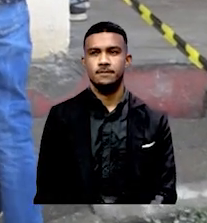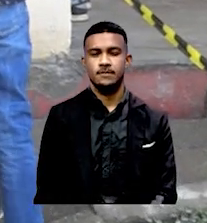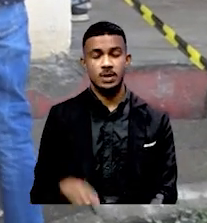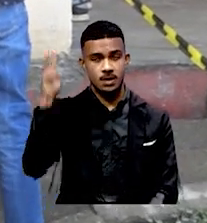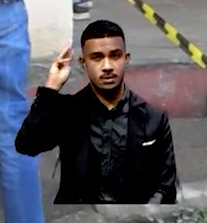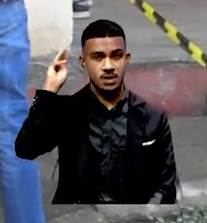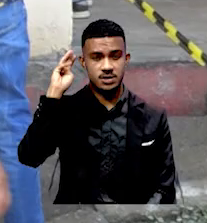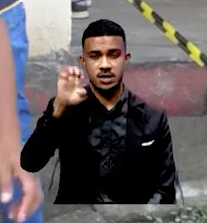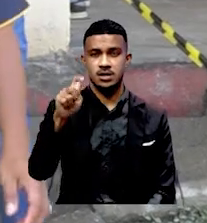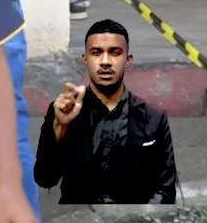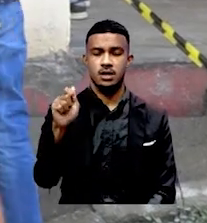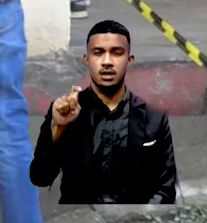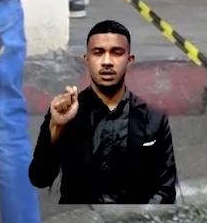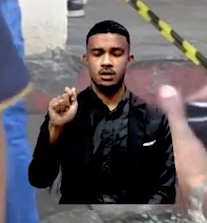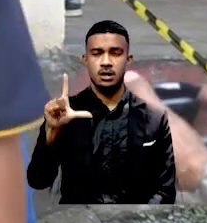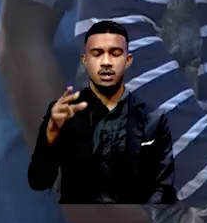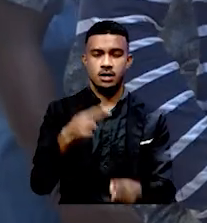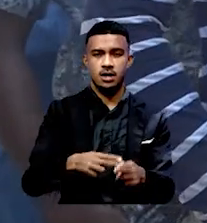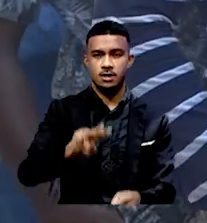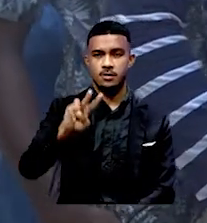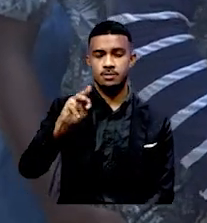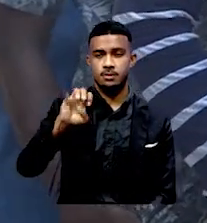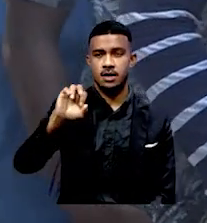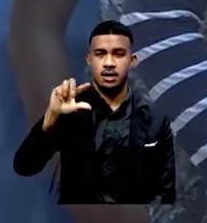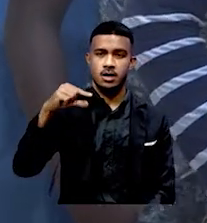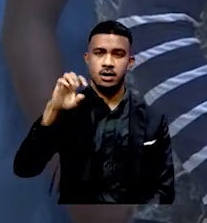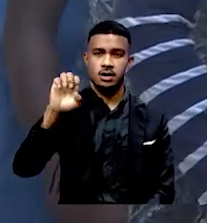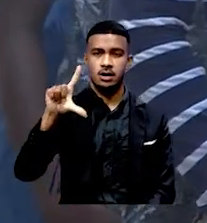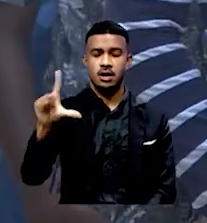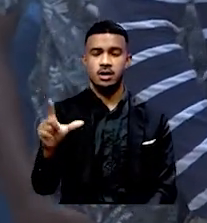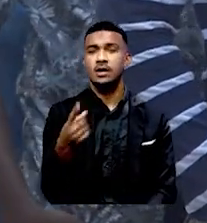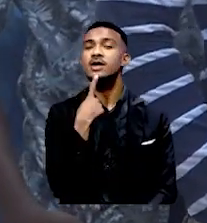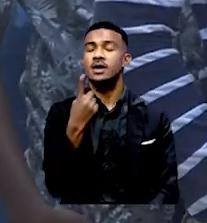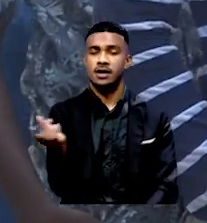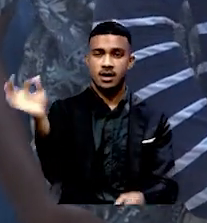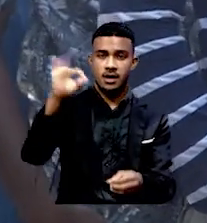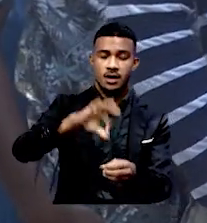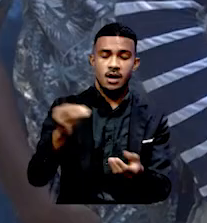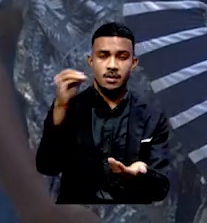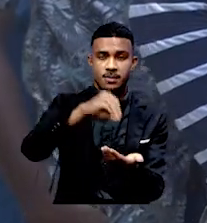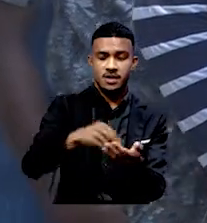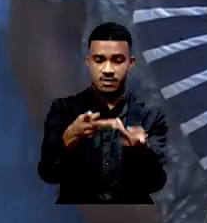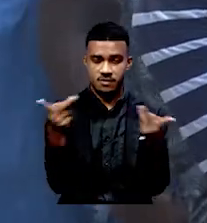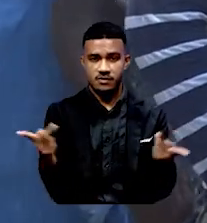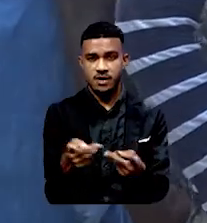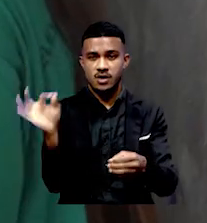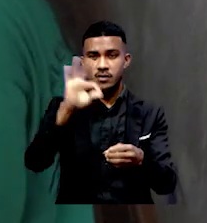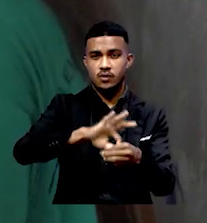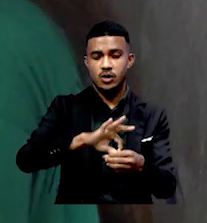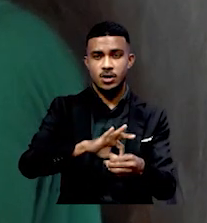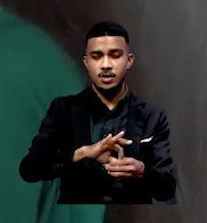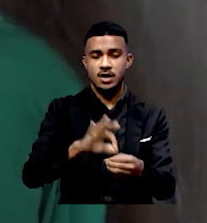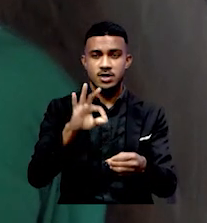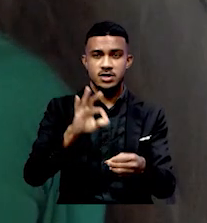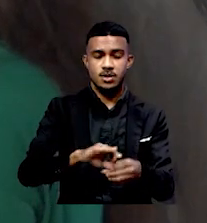Ministro da Administração Estatal, Miguel Pereira de Carvalho Ateten, se aumenta o centro de votação para a eleição parlamentar de Nanhuen, Rua Rua